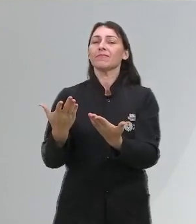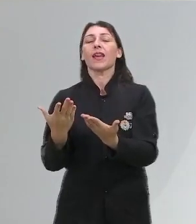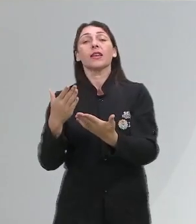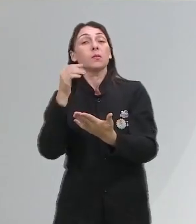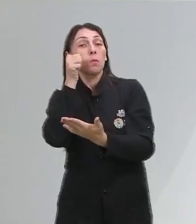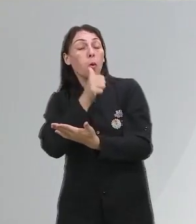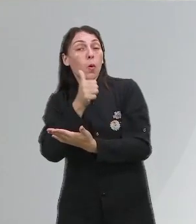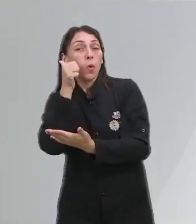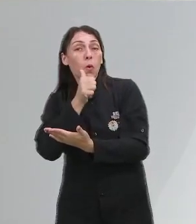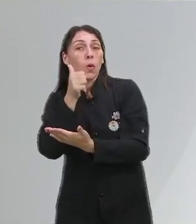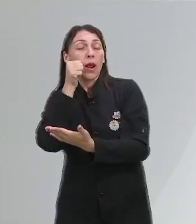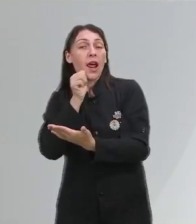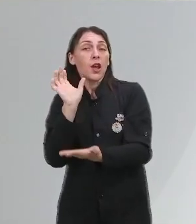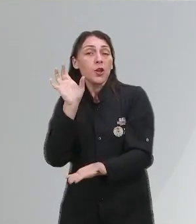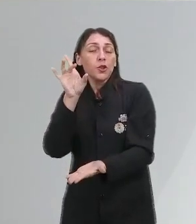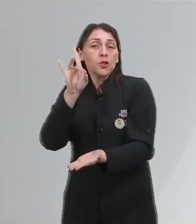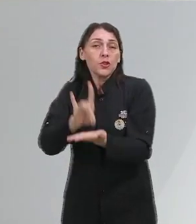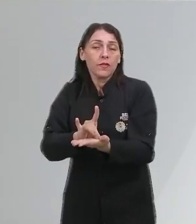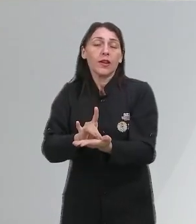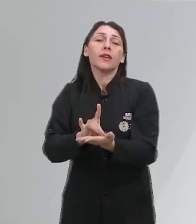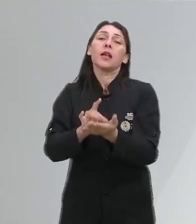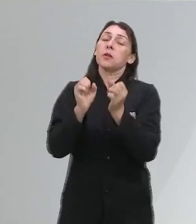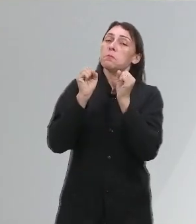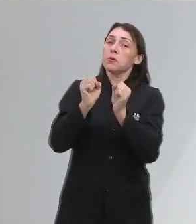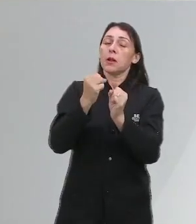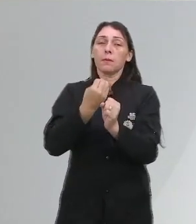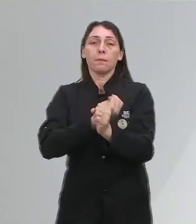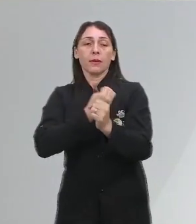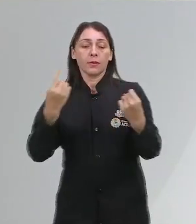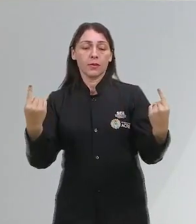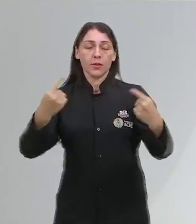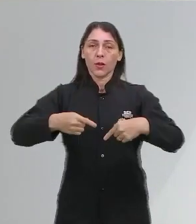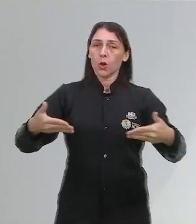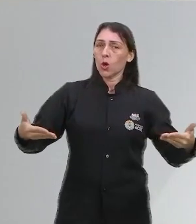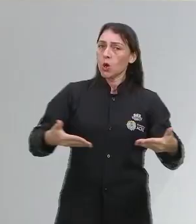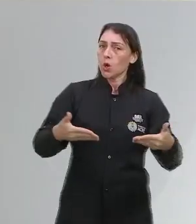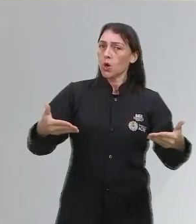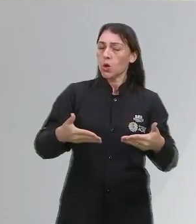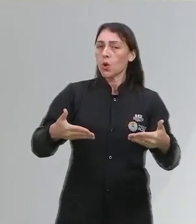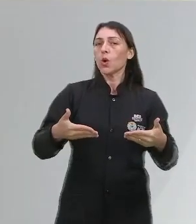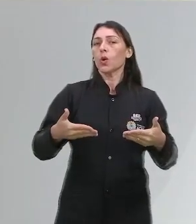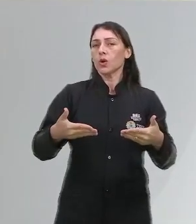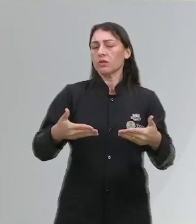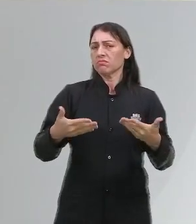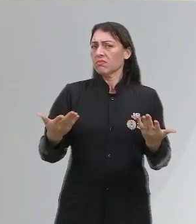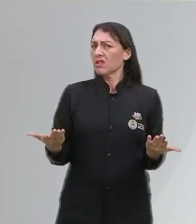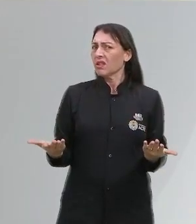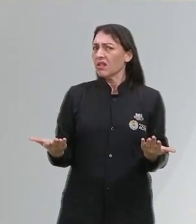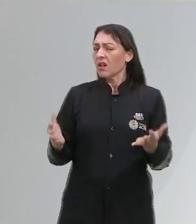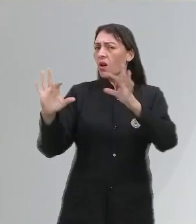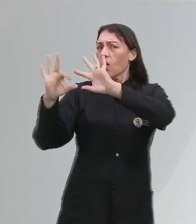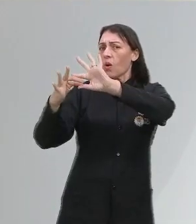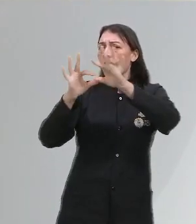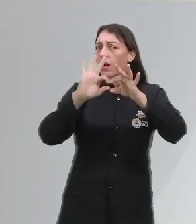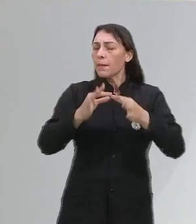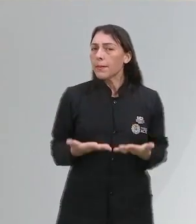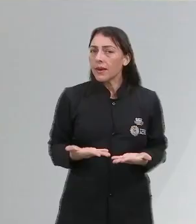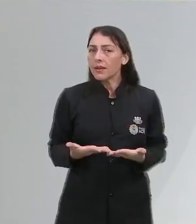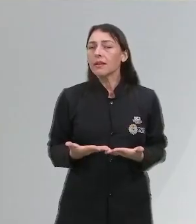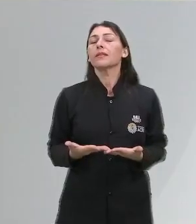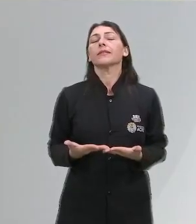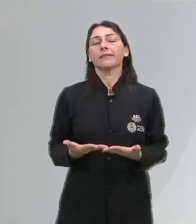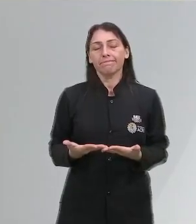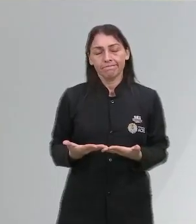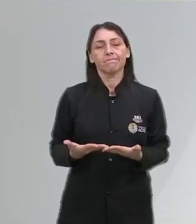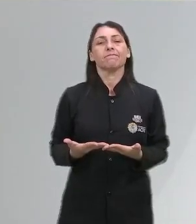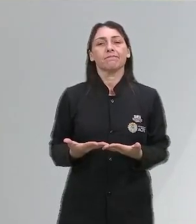as mulheres efetivamente puderam participar de competições que a gente hoje acha muito triviais, tipo, gente, Olimpíadas, até recente, sim, faz